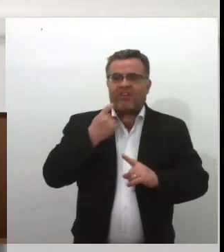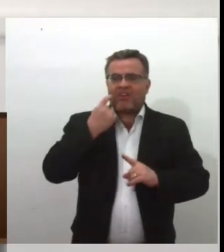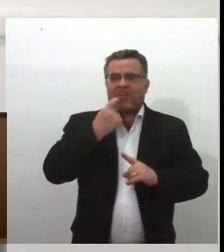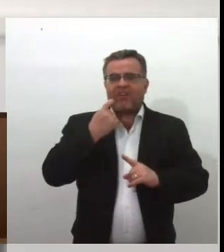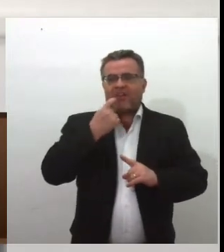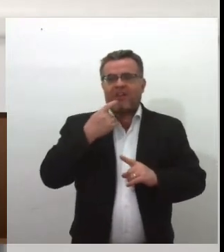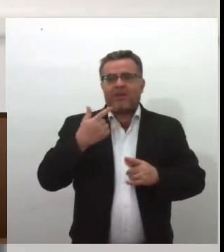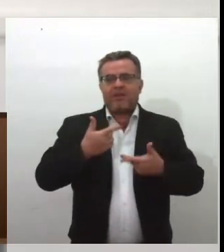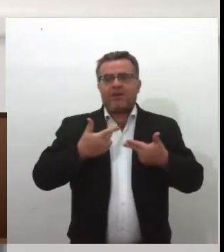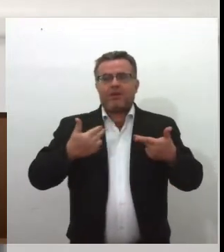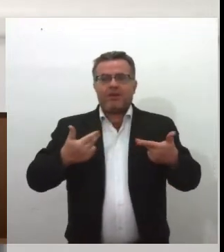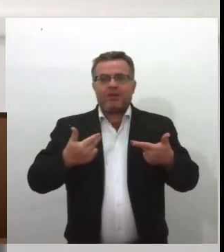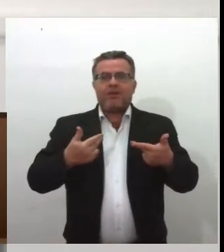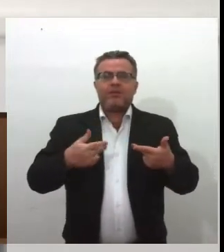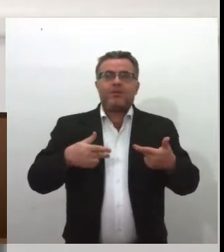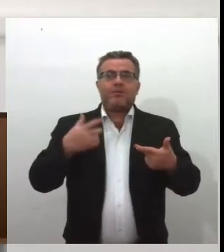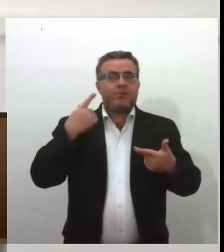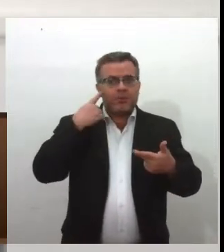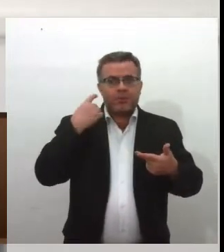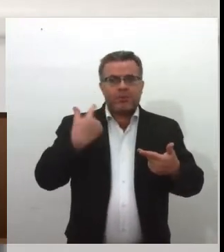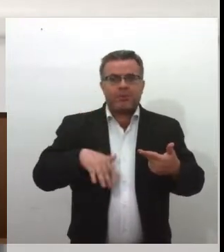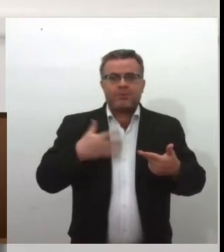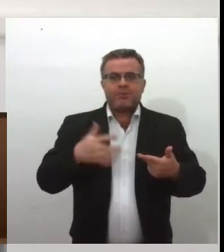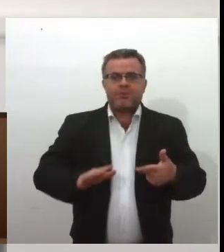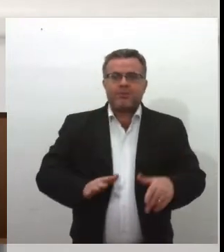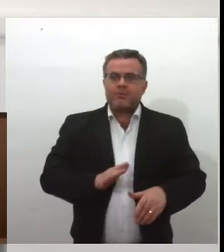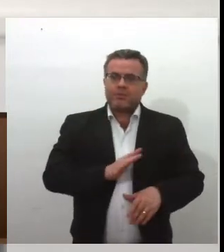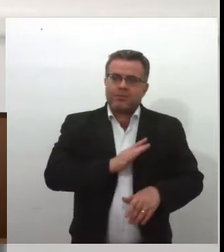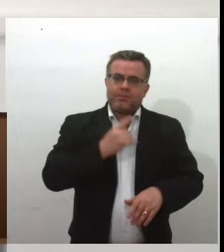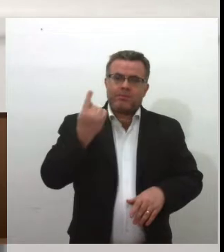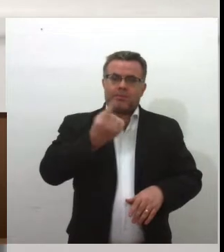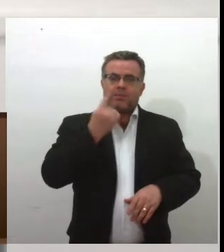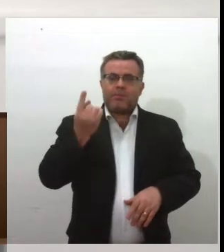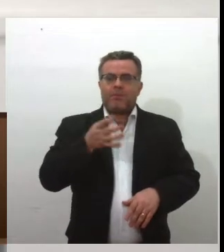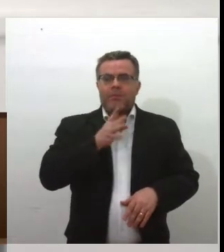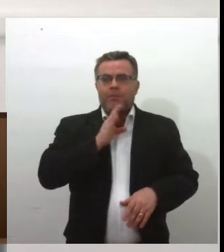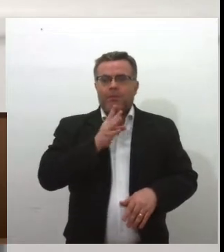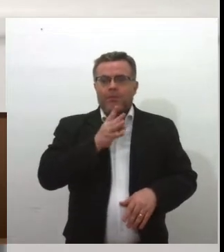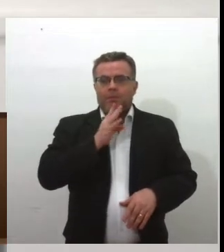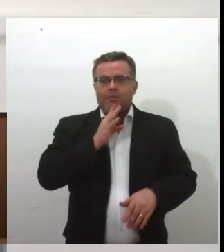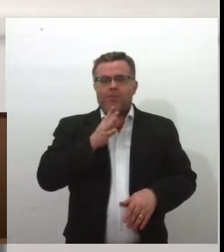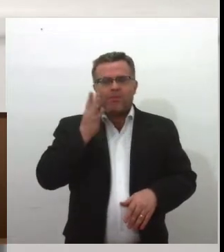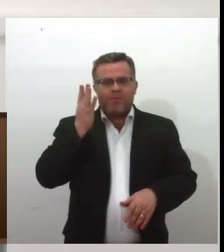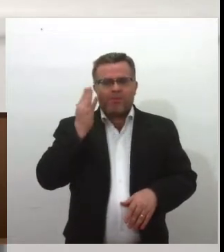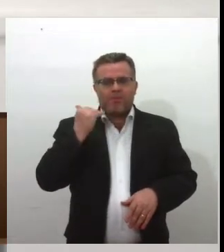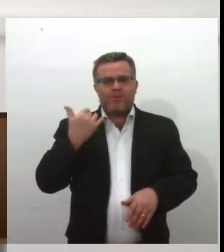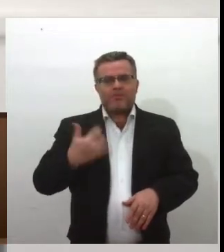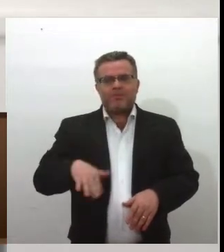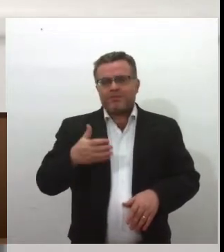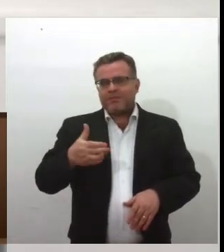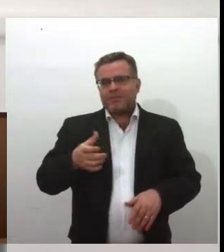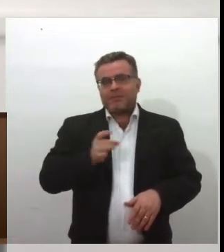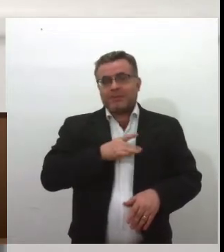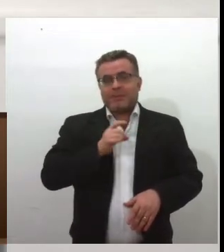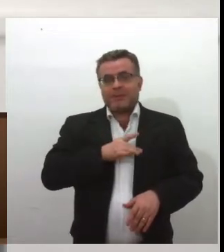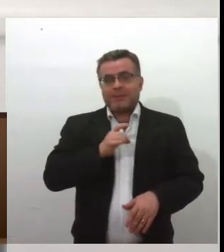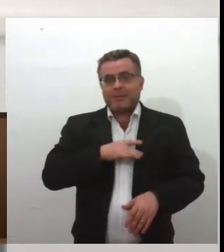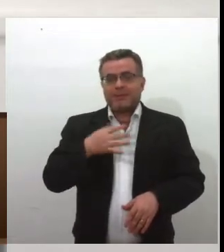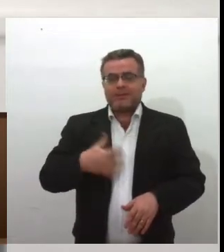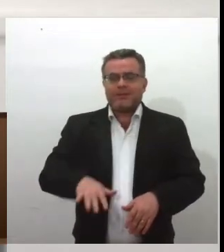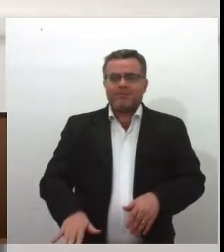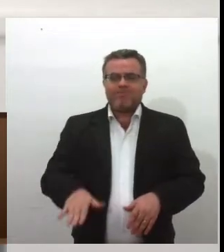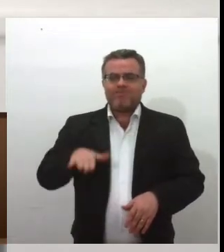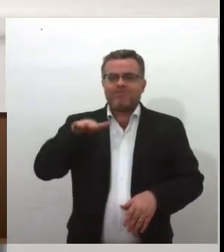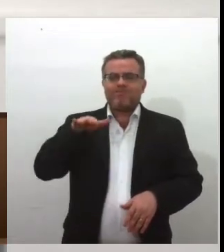mulheres, é algo da nossa infância que é criado. Então, tem um leque de possibilidades